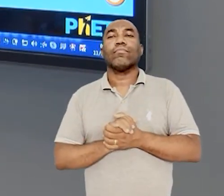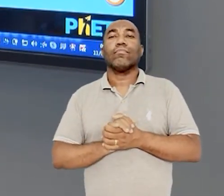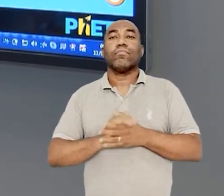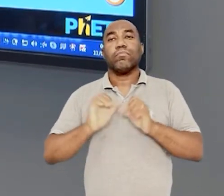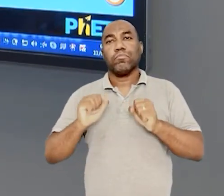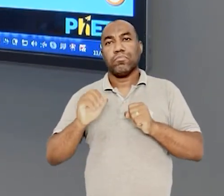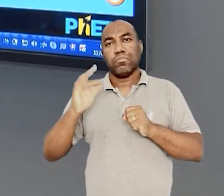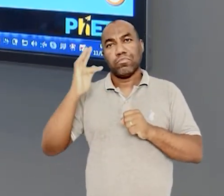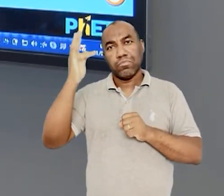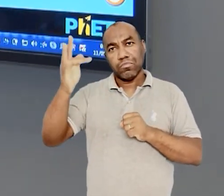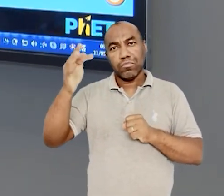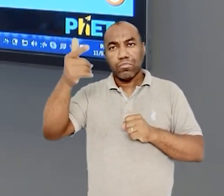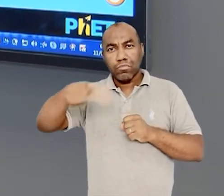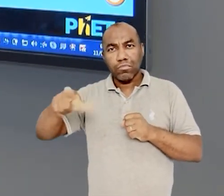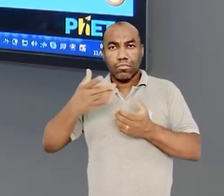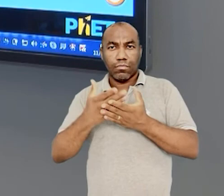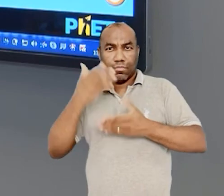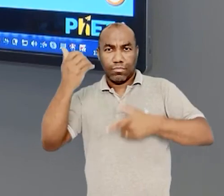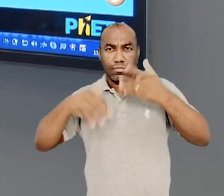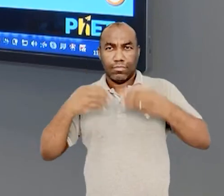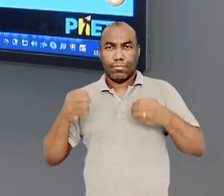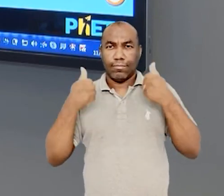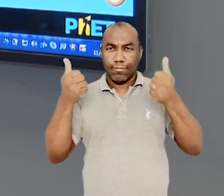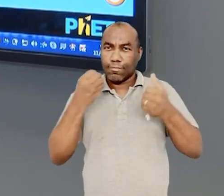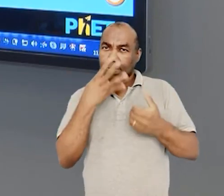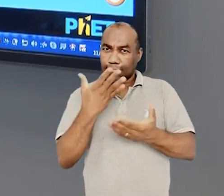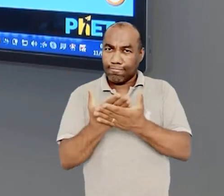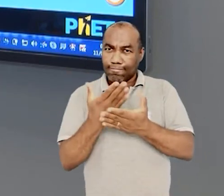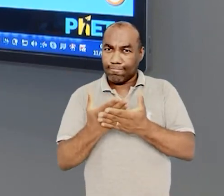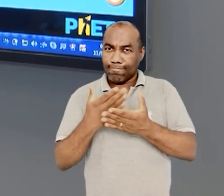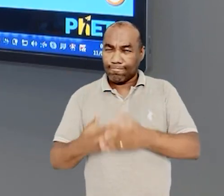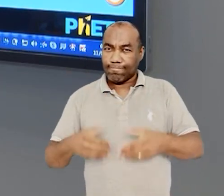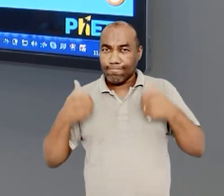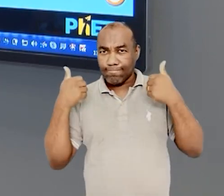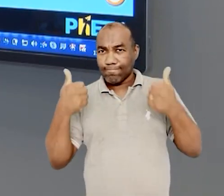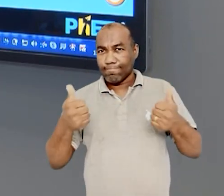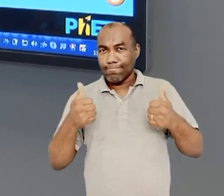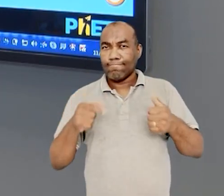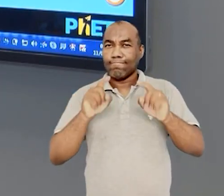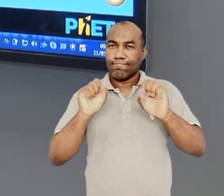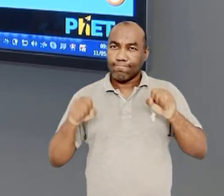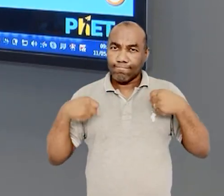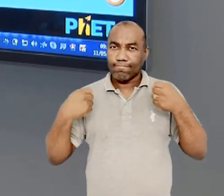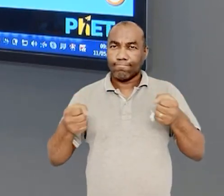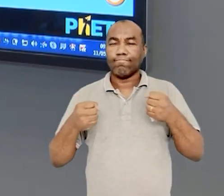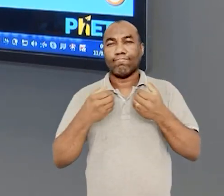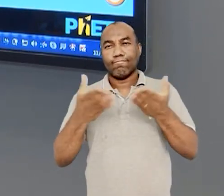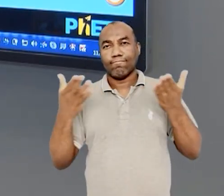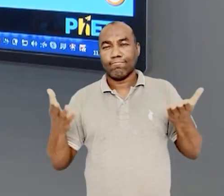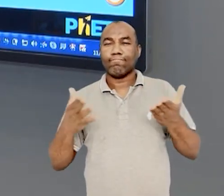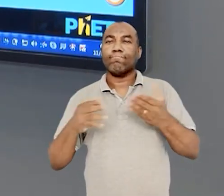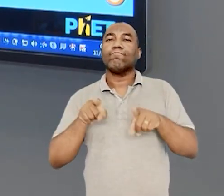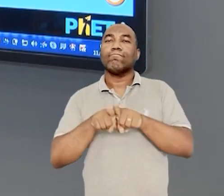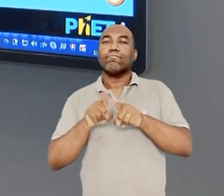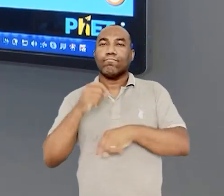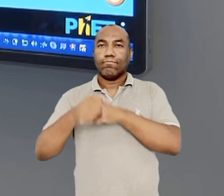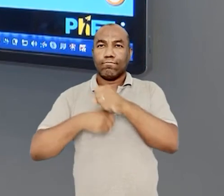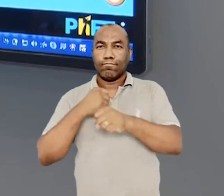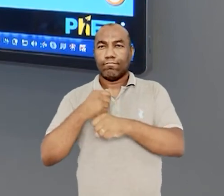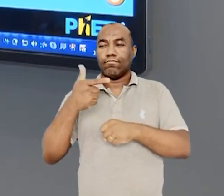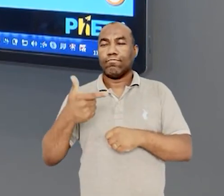nós podemos mostrar isso para vocês, ok? Bons estudos e excelentes resultados para vocês